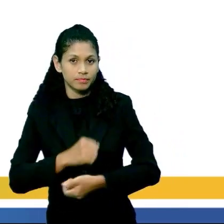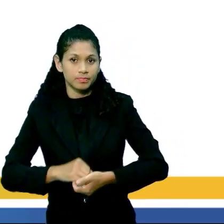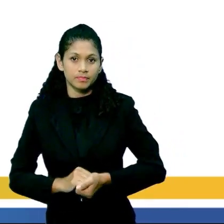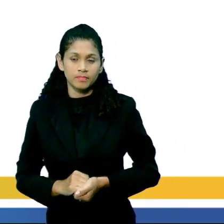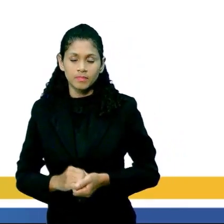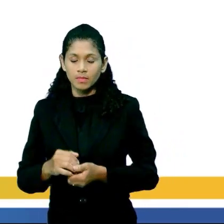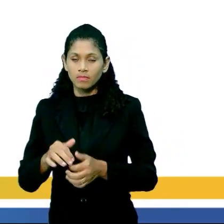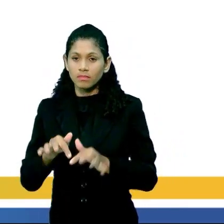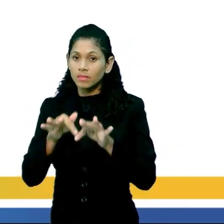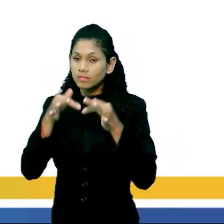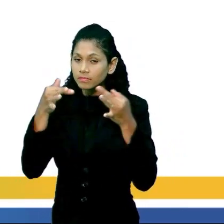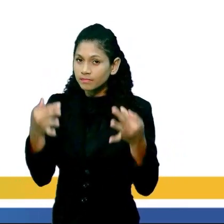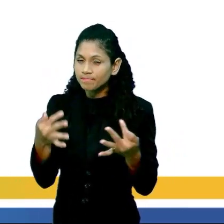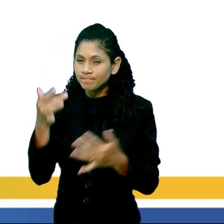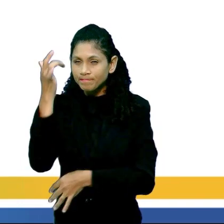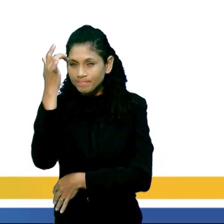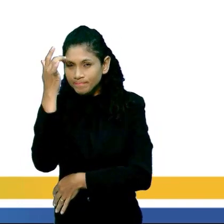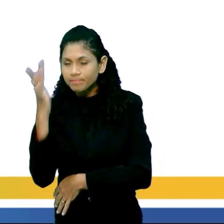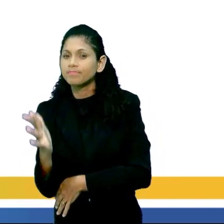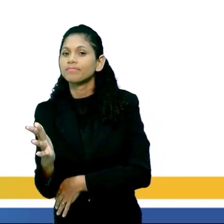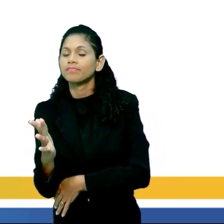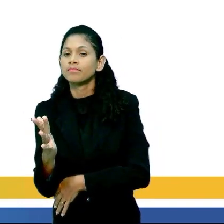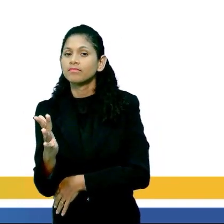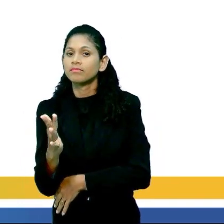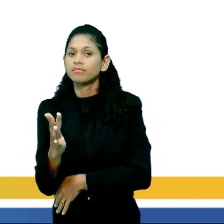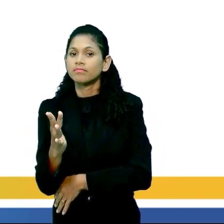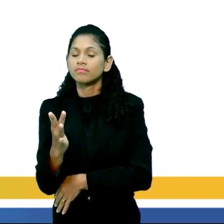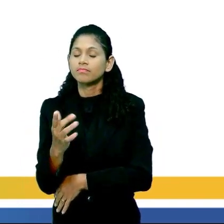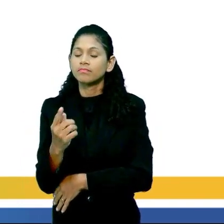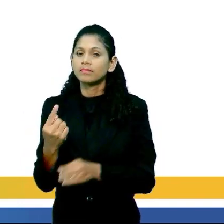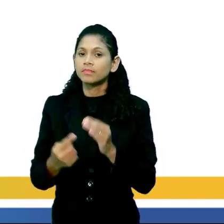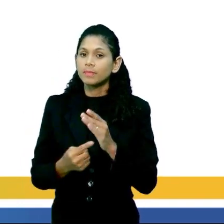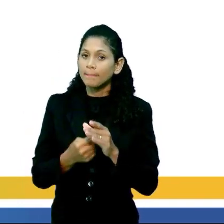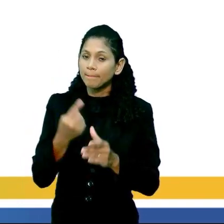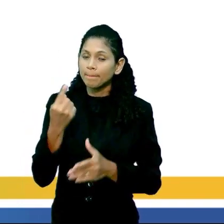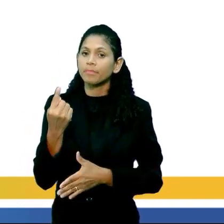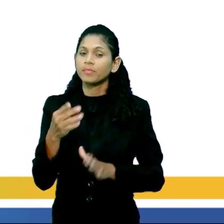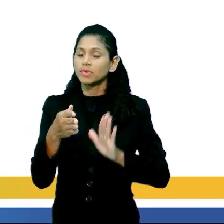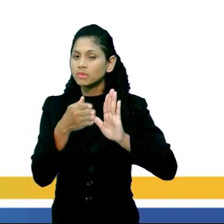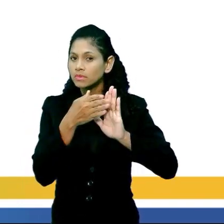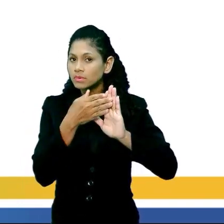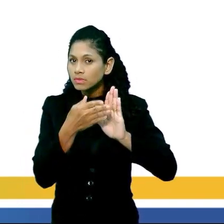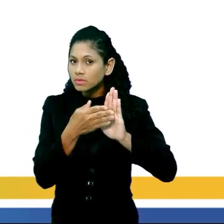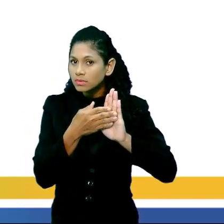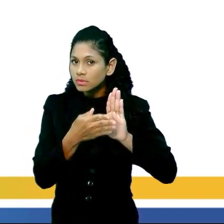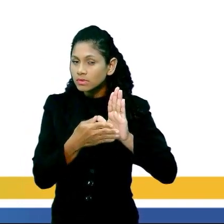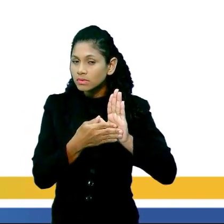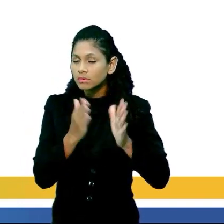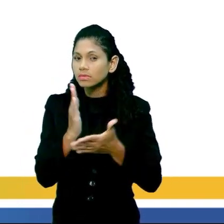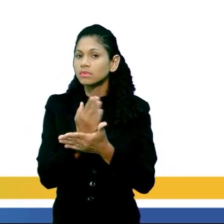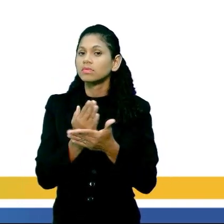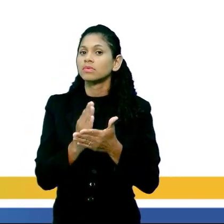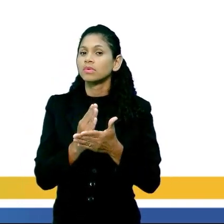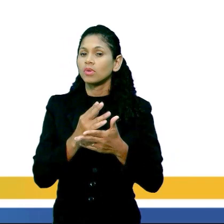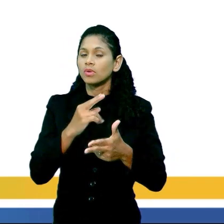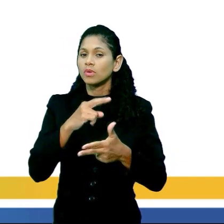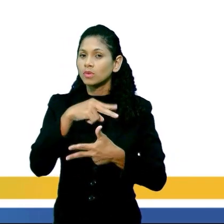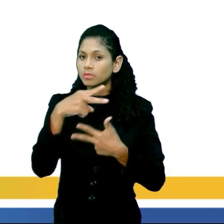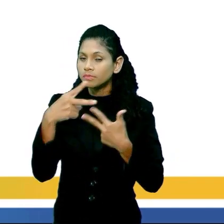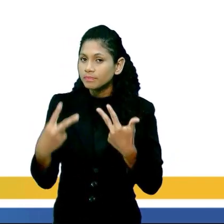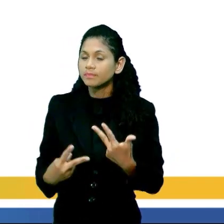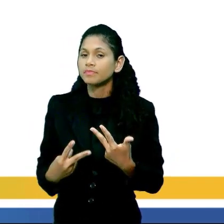a compreensão do problema, vamos primeiramente definir algumas variáveis